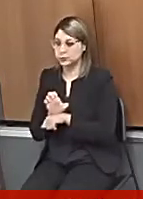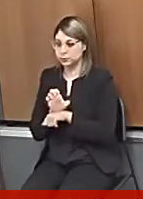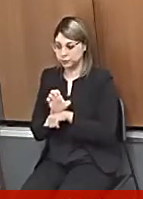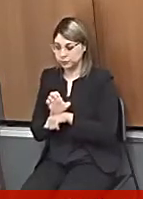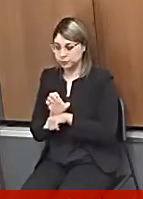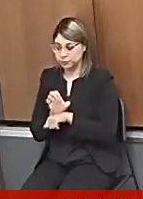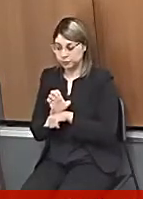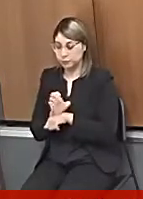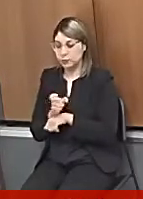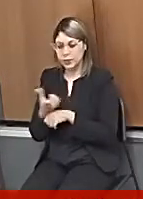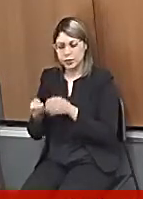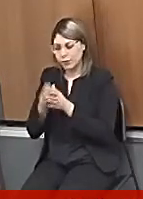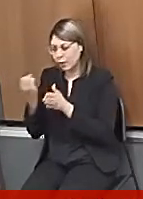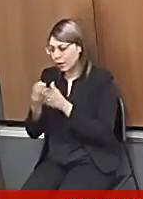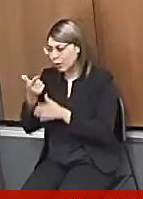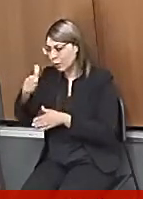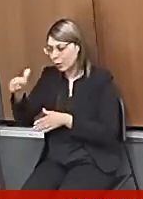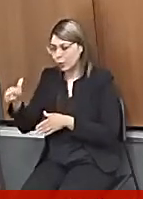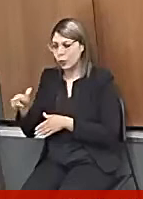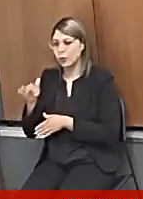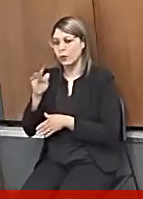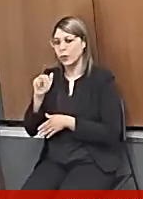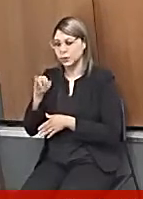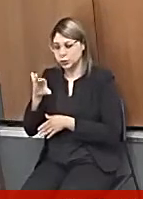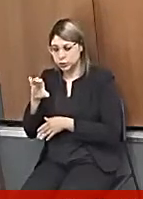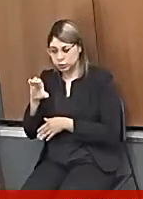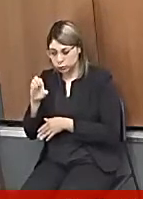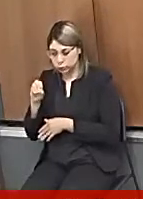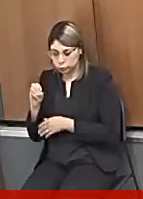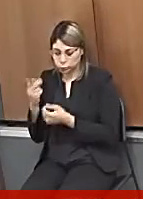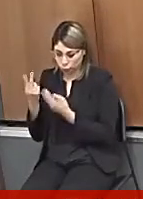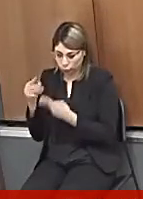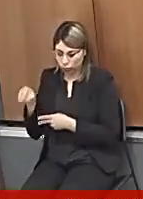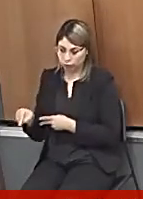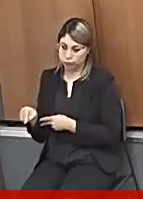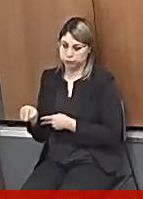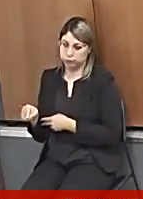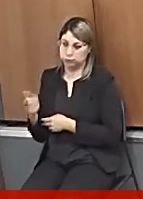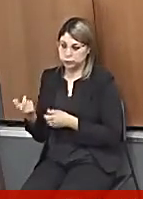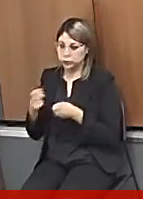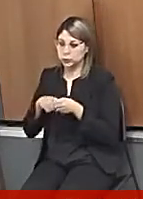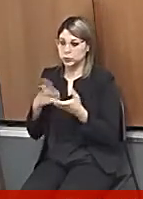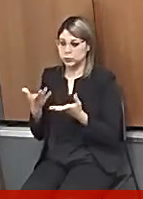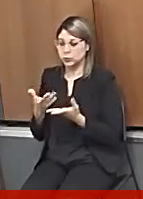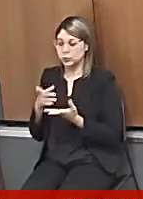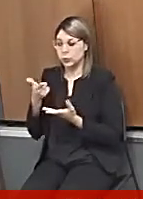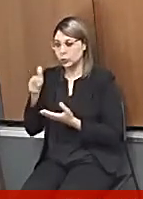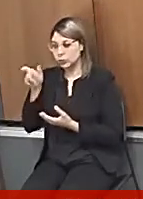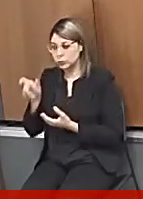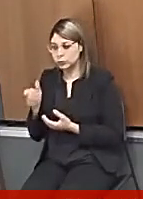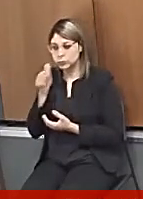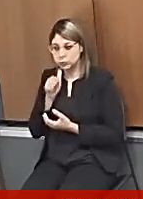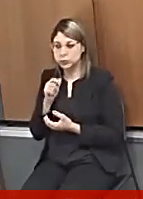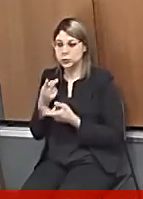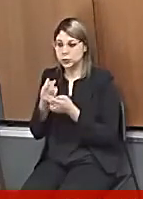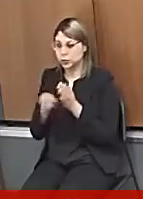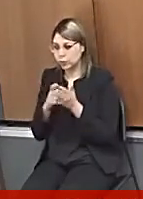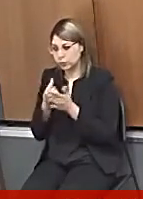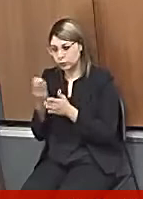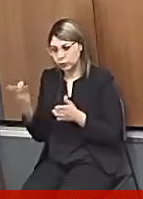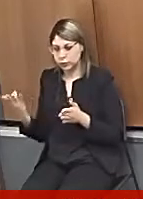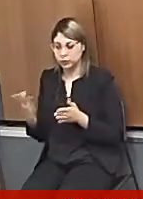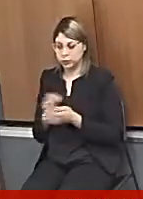quanto os outros france serão resgatados caso restabelecer o da senhora quantas outras então